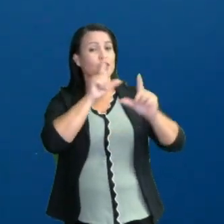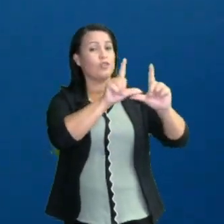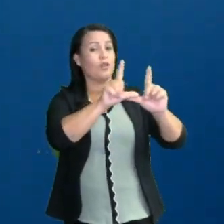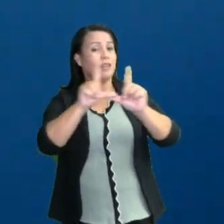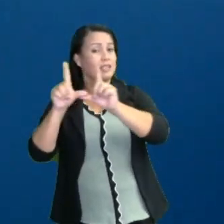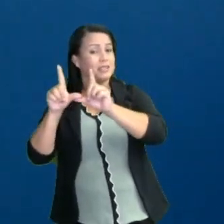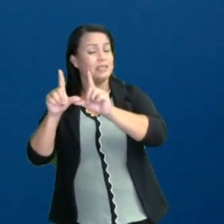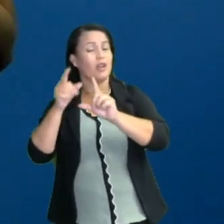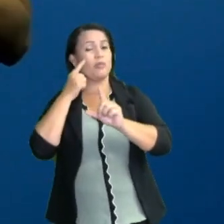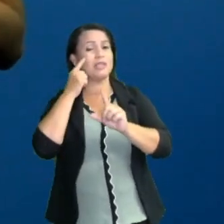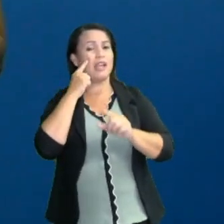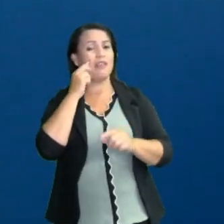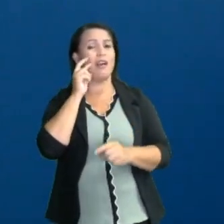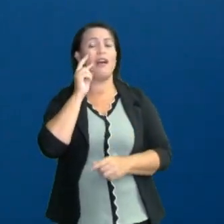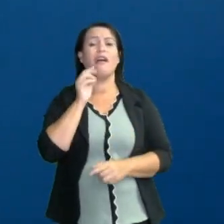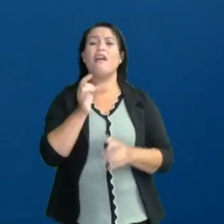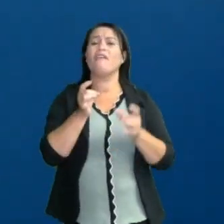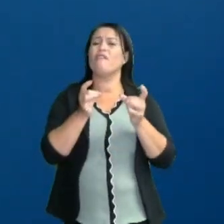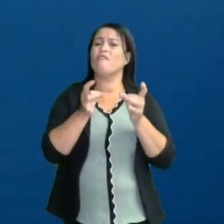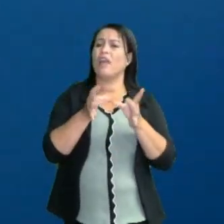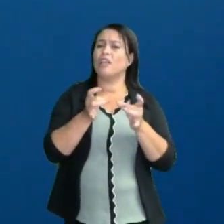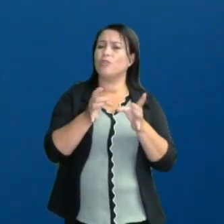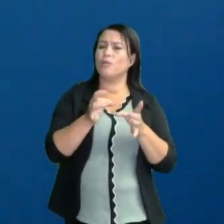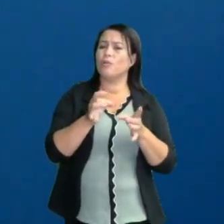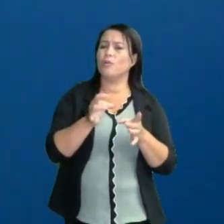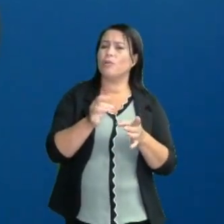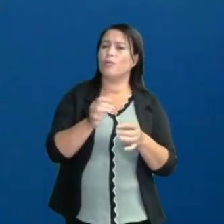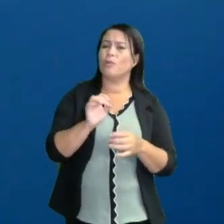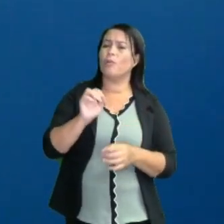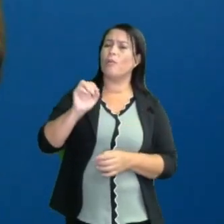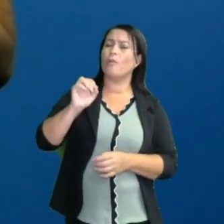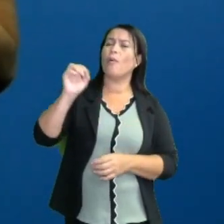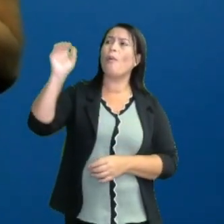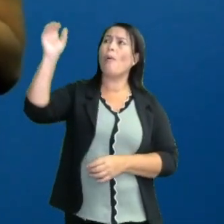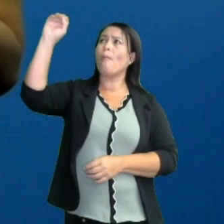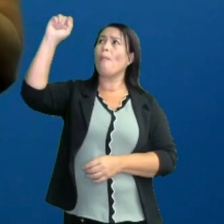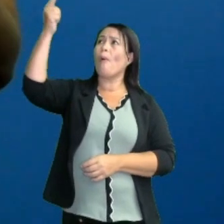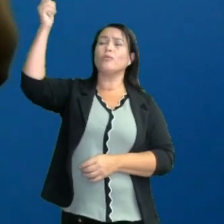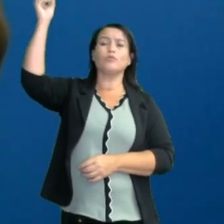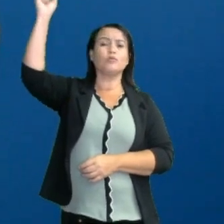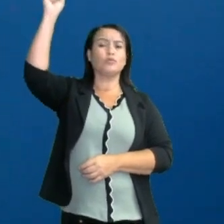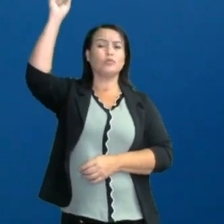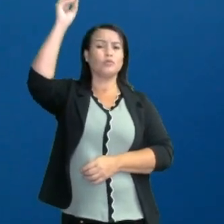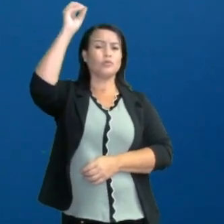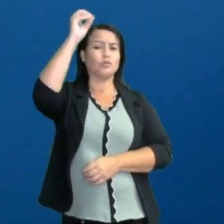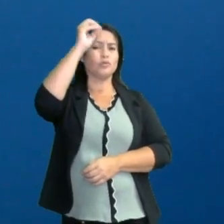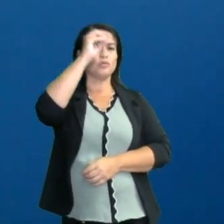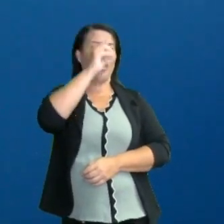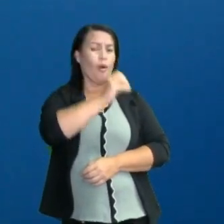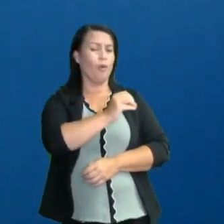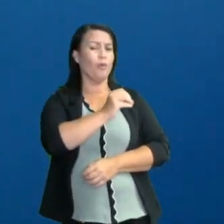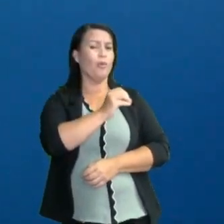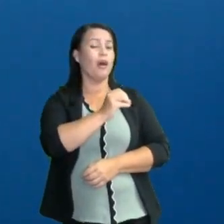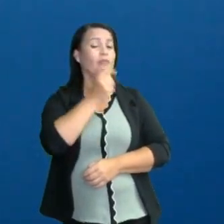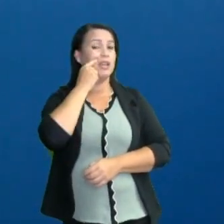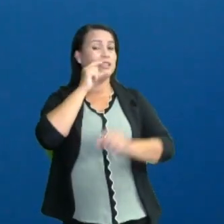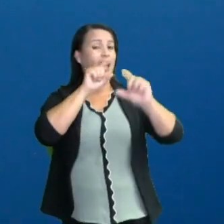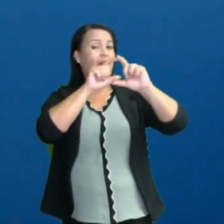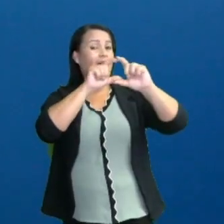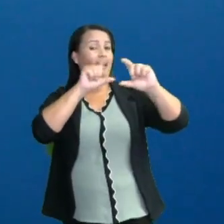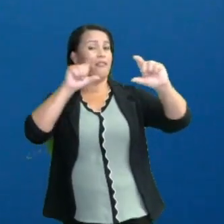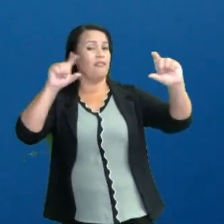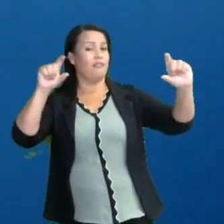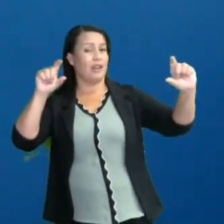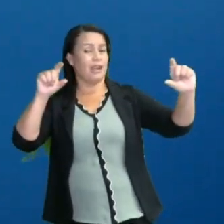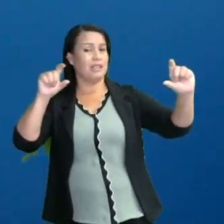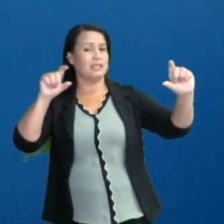tirinha. Vendo pôr do sol. Vendo pôr do sol. A palavra vendo pôr do sol, essa frase, ela